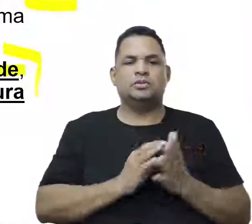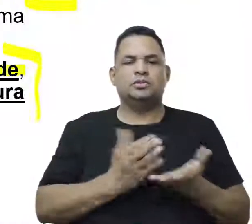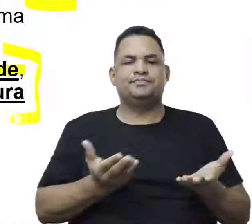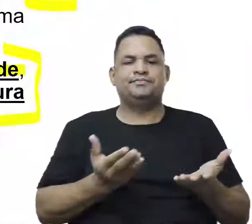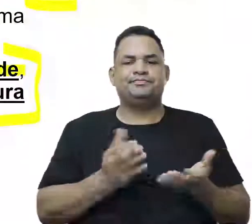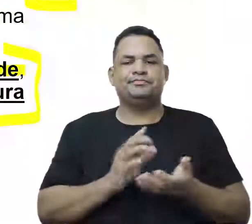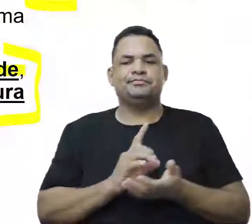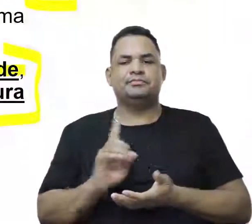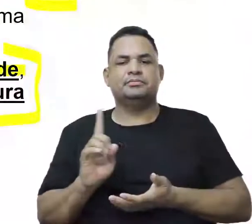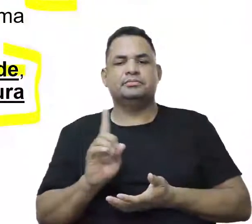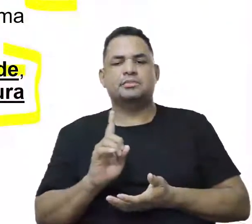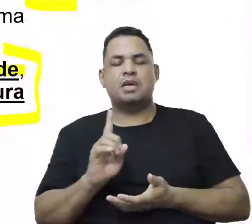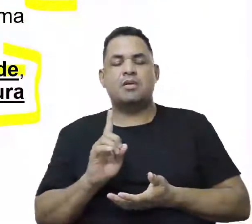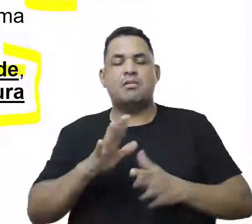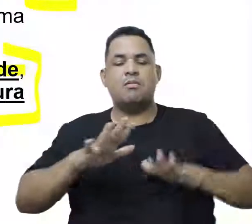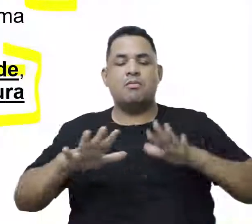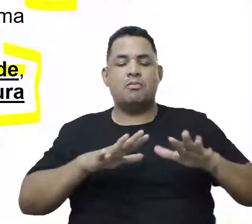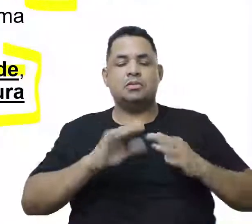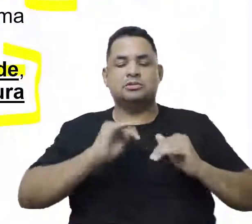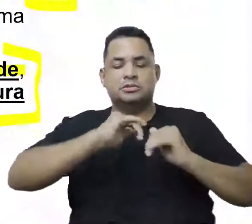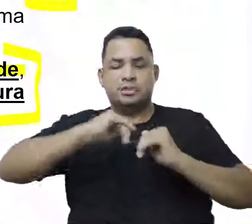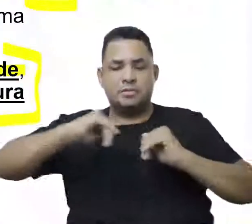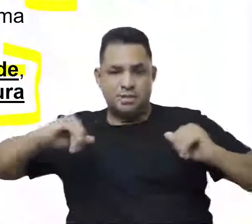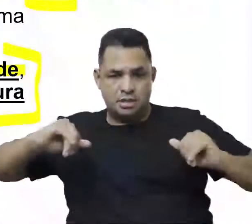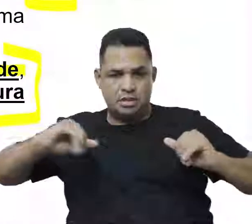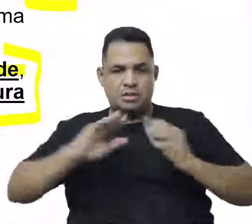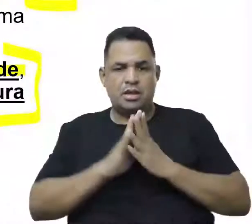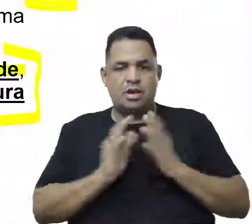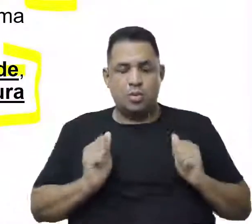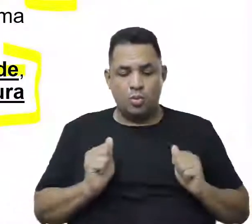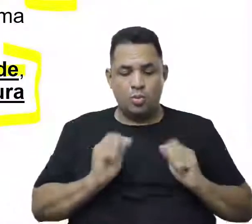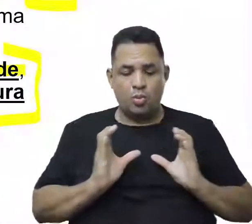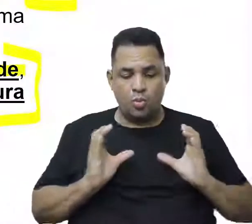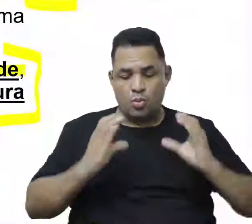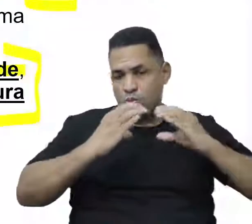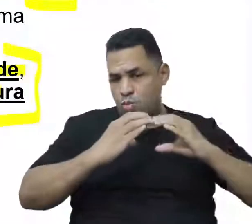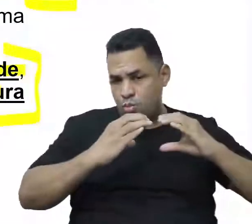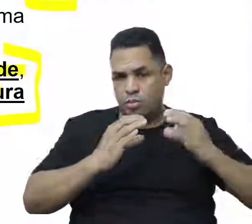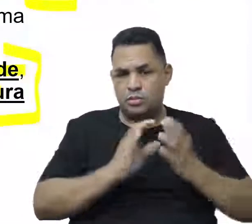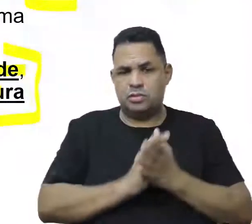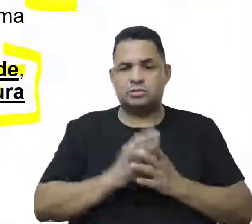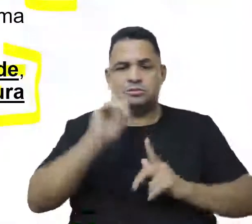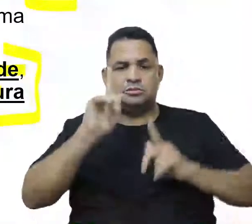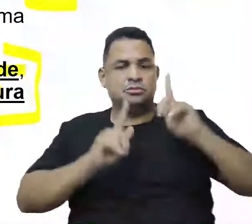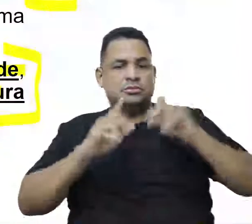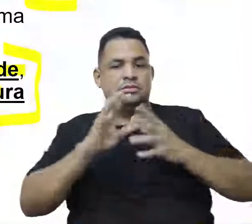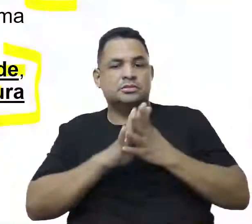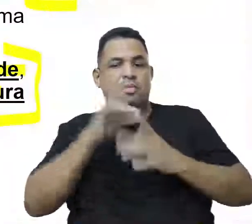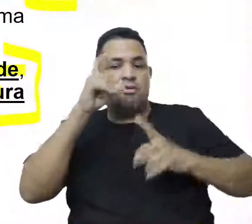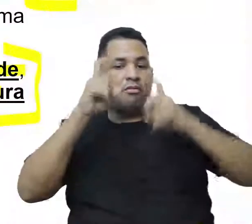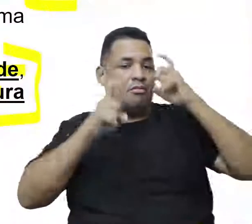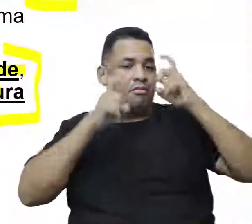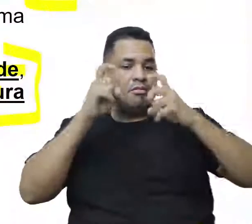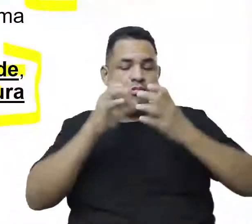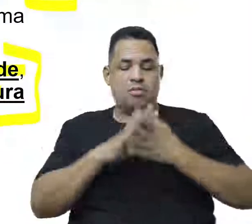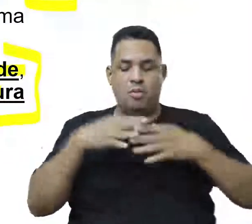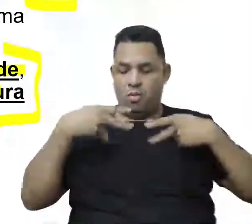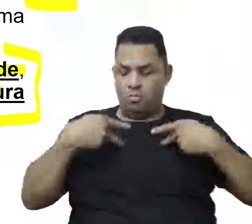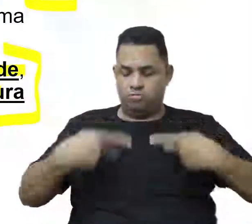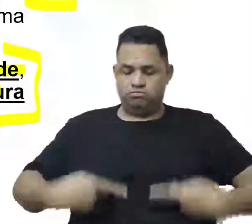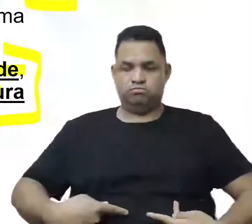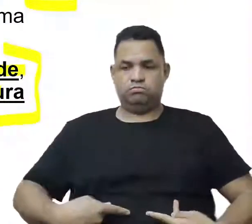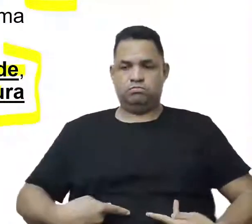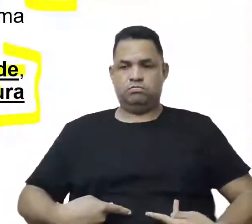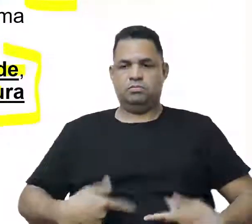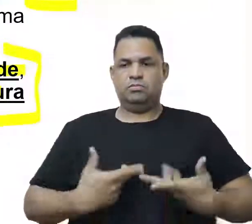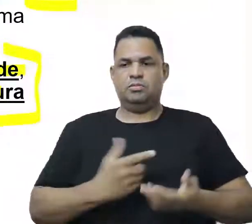seja, não é um movimento isolado, então é um conjunto, composto ali pelos gestos, expressões e